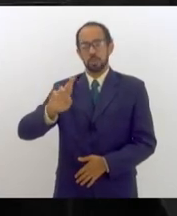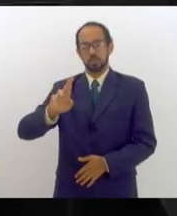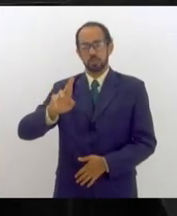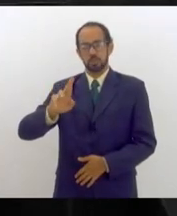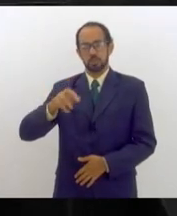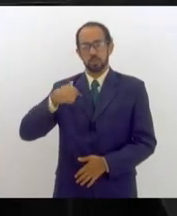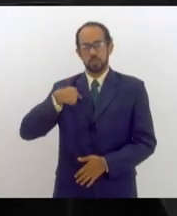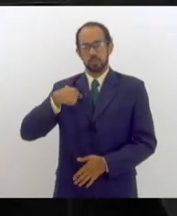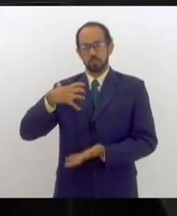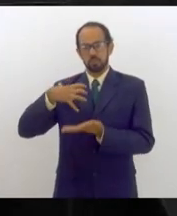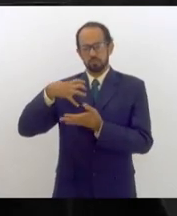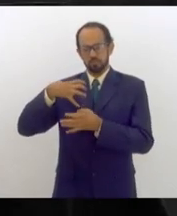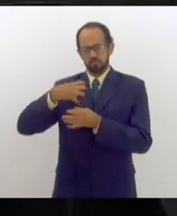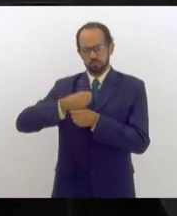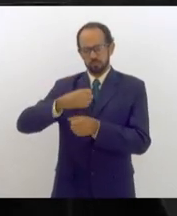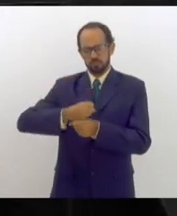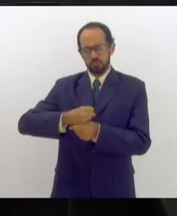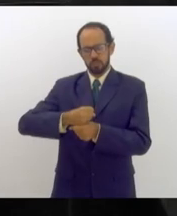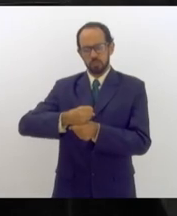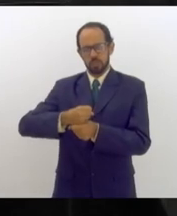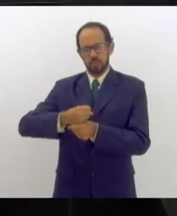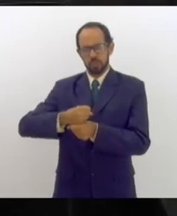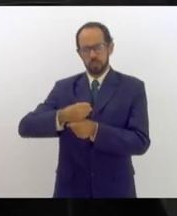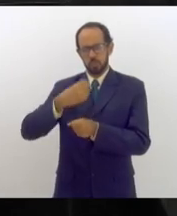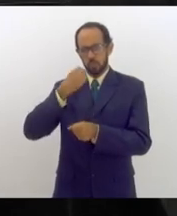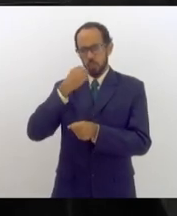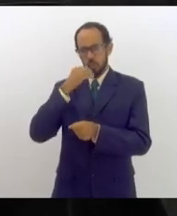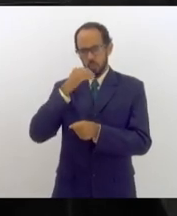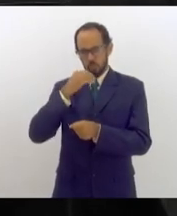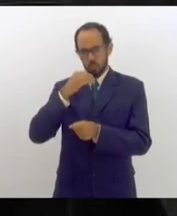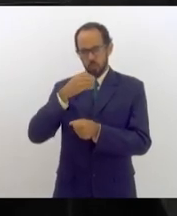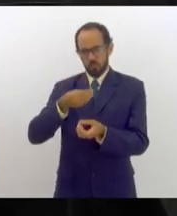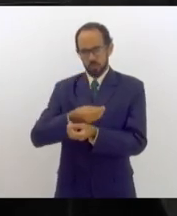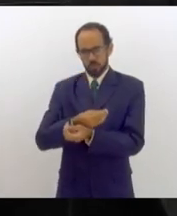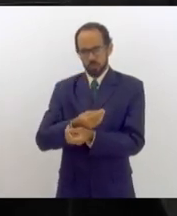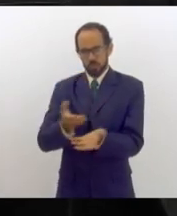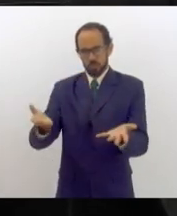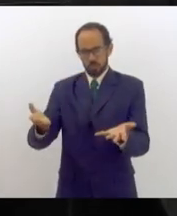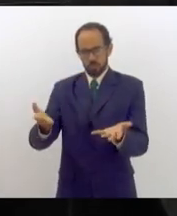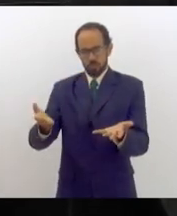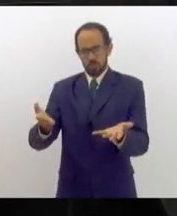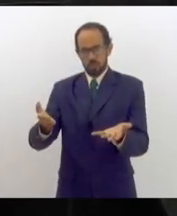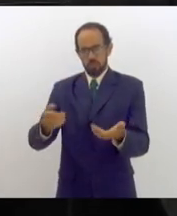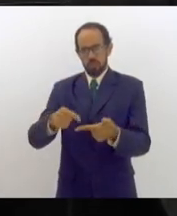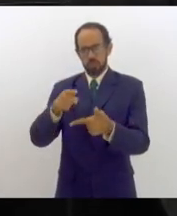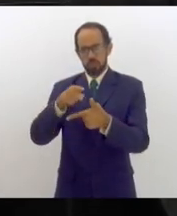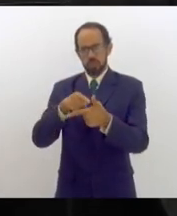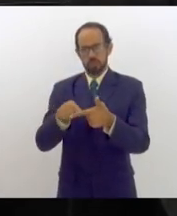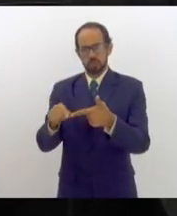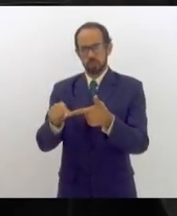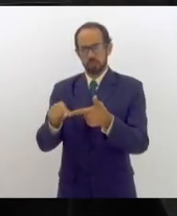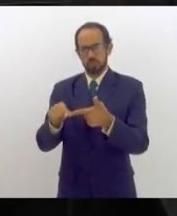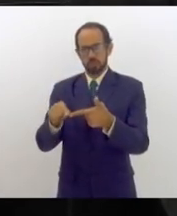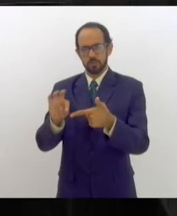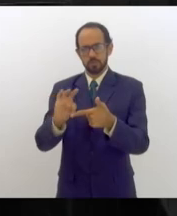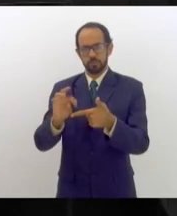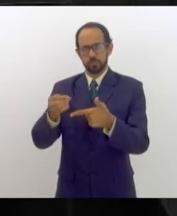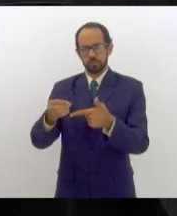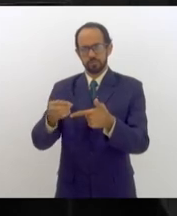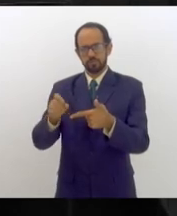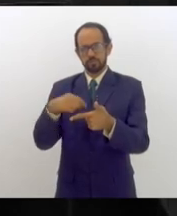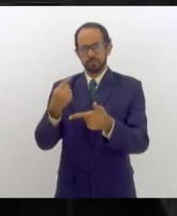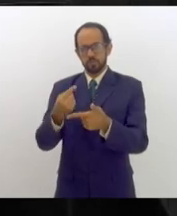que foi distribuído indivíduos e dividir por toda a nossa receita